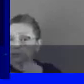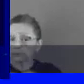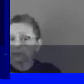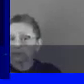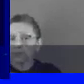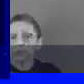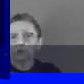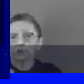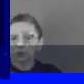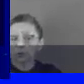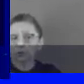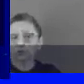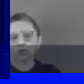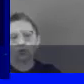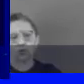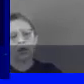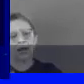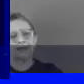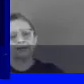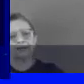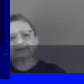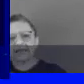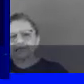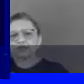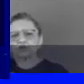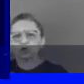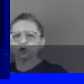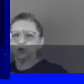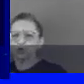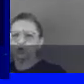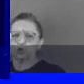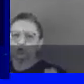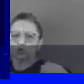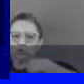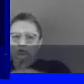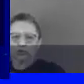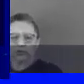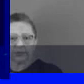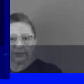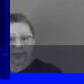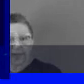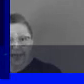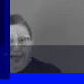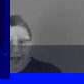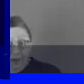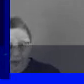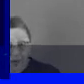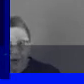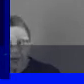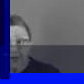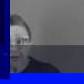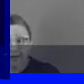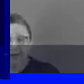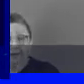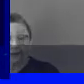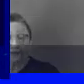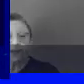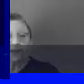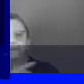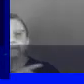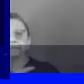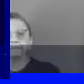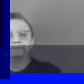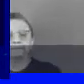monocráticas de ministros do Supremo e por dizer que talvez paute a PEC que limita mandatos dos ministros